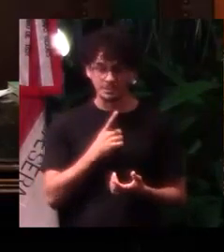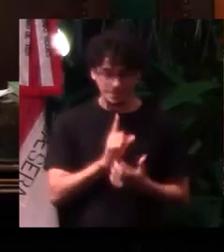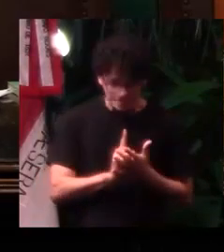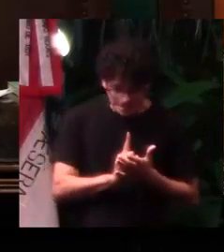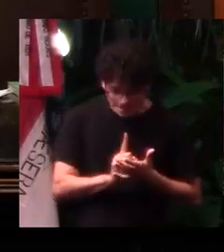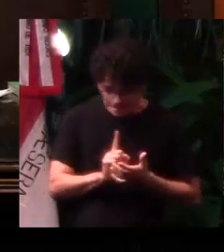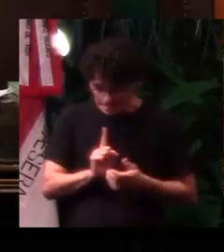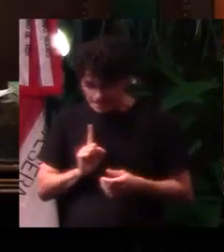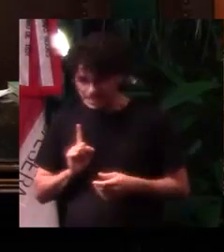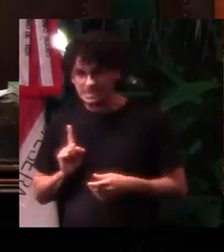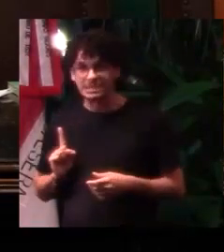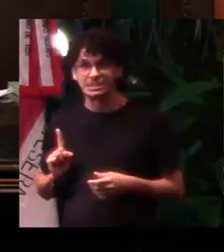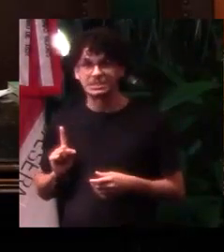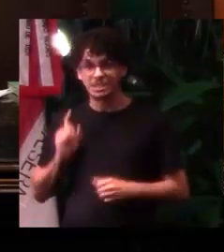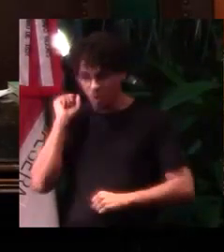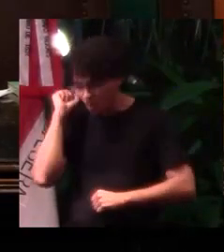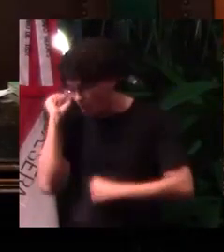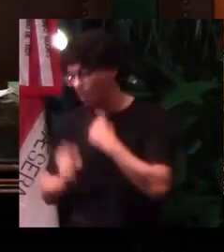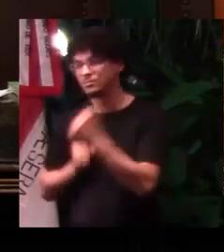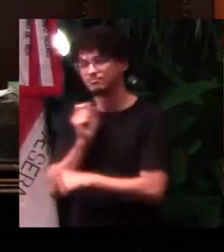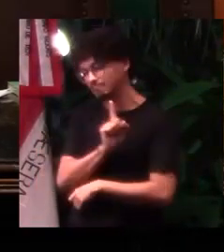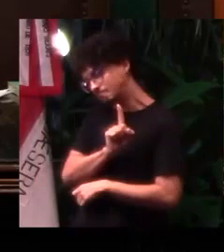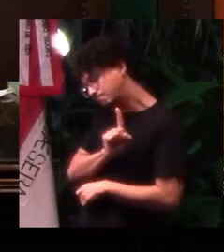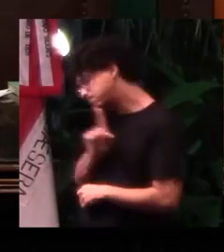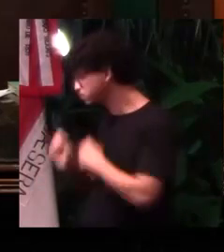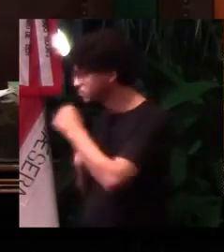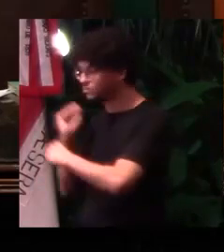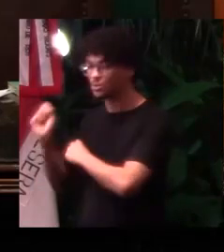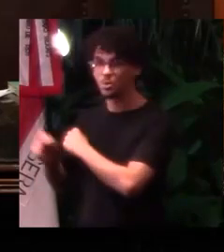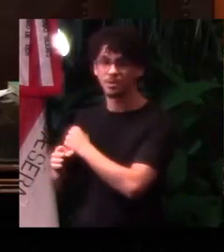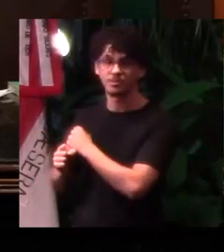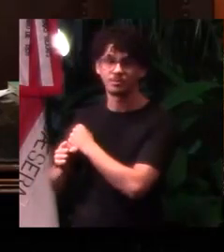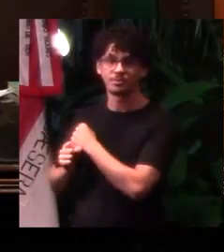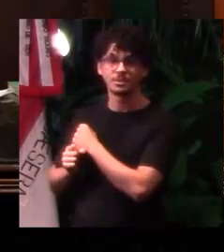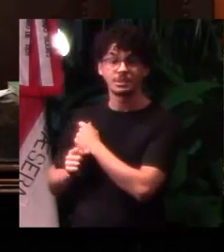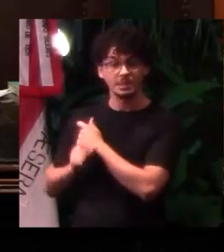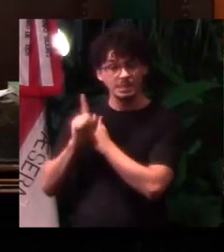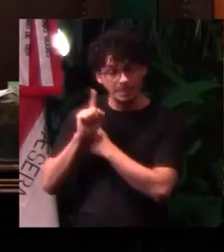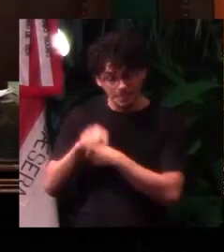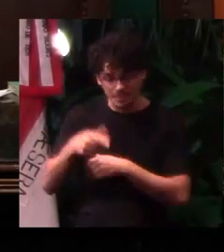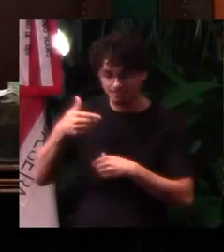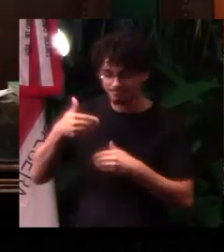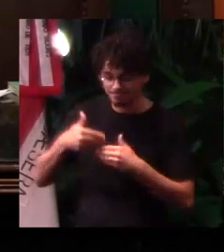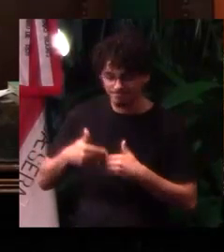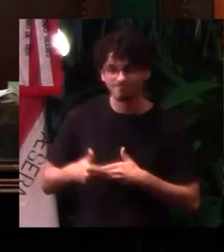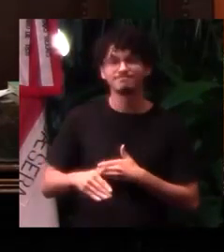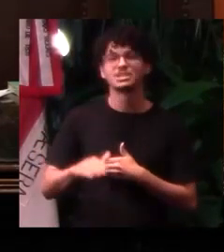retira correndo daquele lugar. E ali, a partir